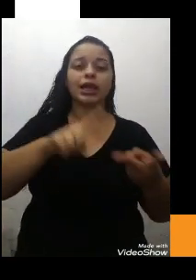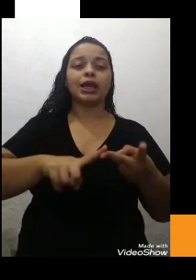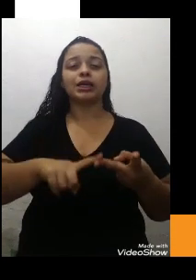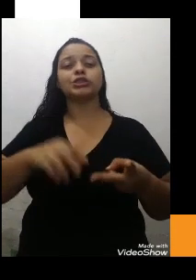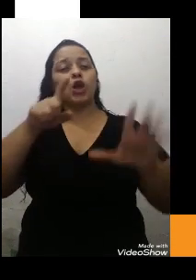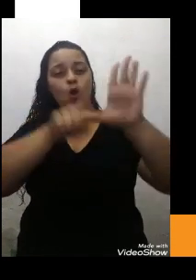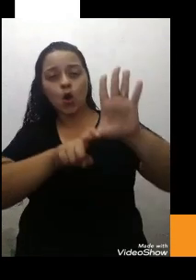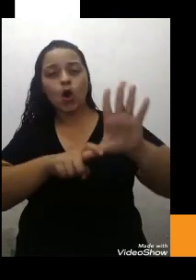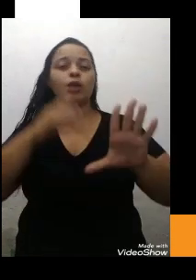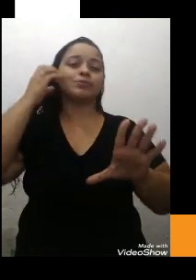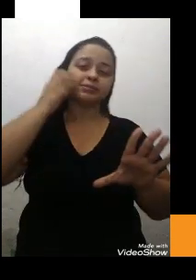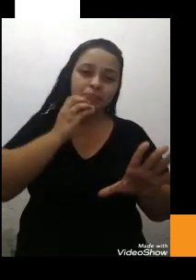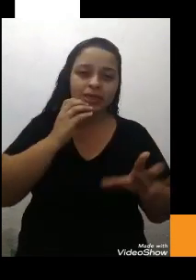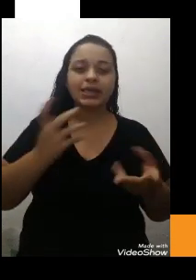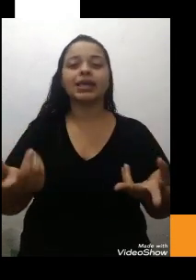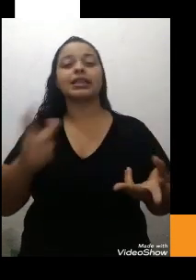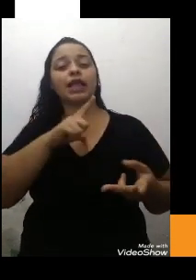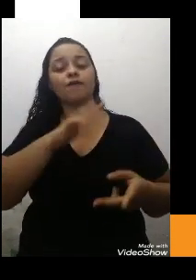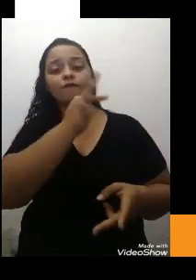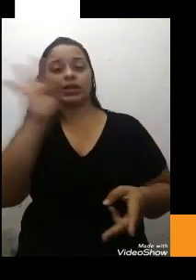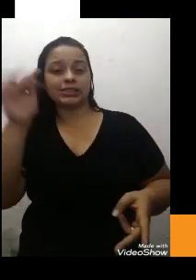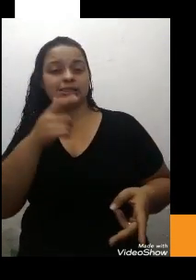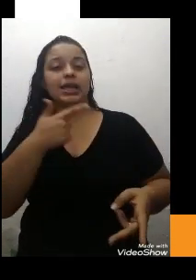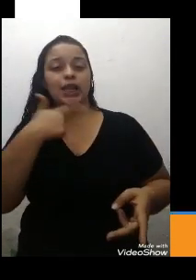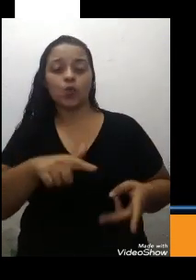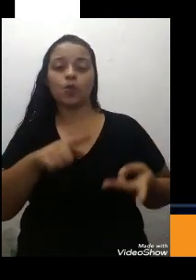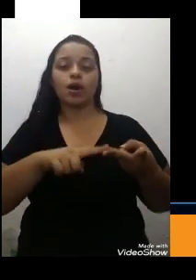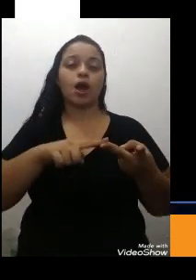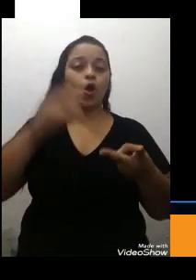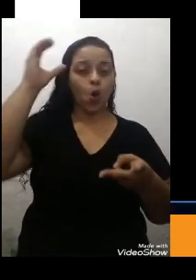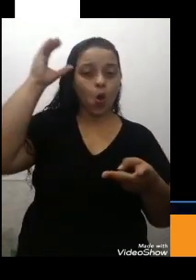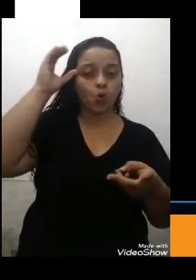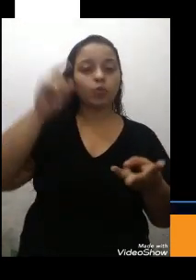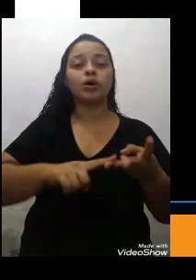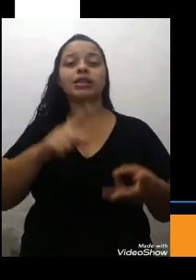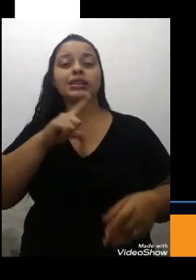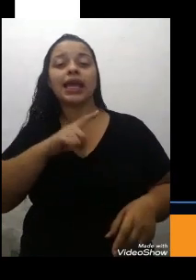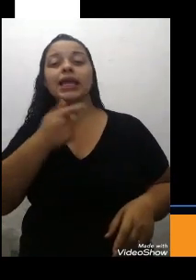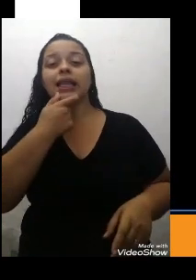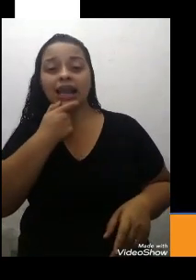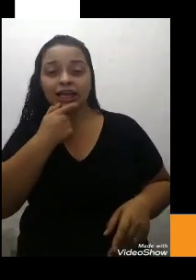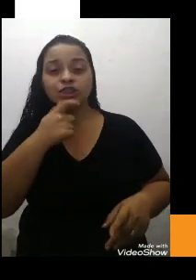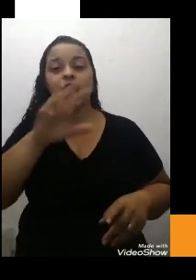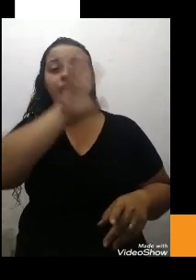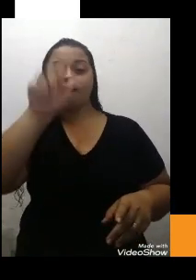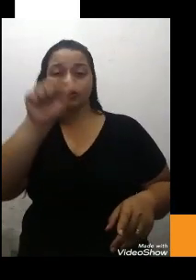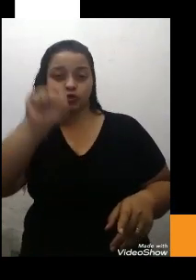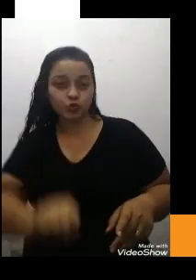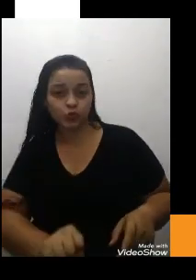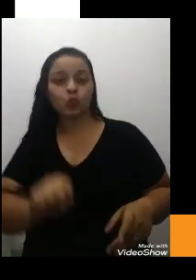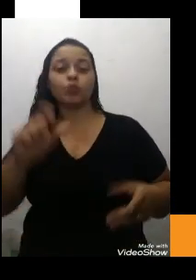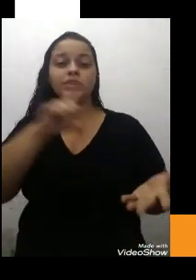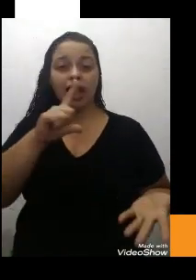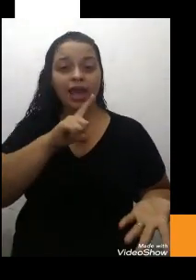Moçambique, né? Ou do francês no Congo, ou do inglês na África do Sul. Além disso, a gente vai ter também